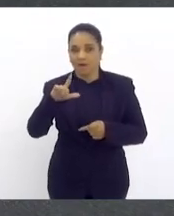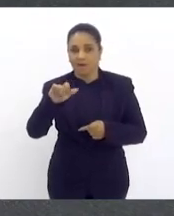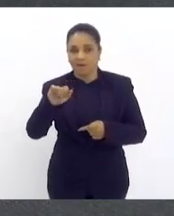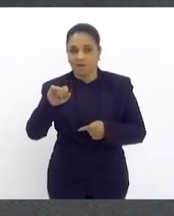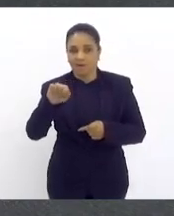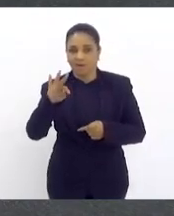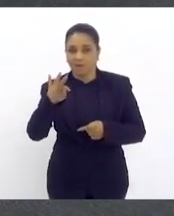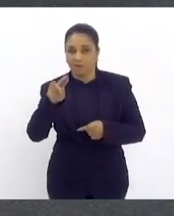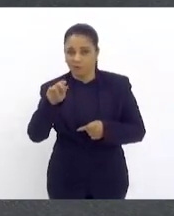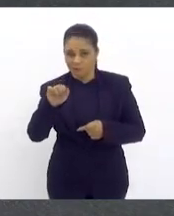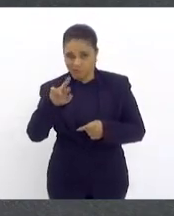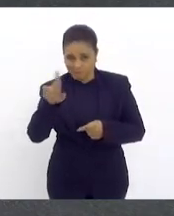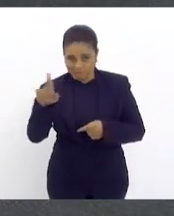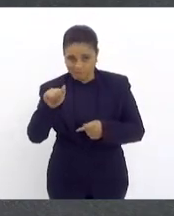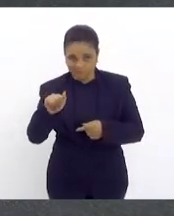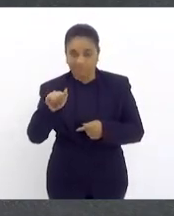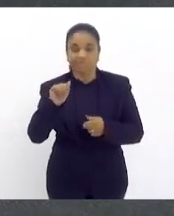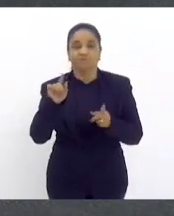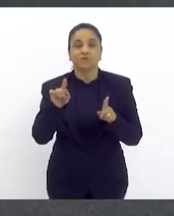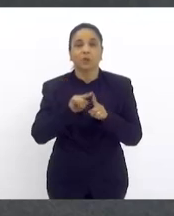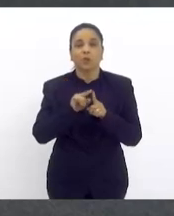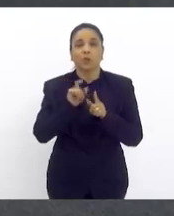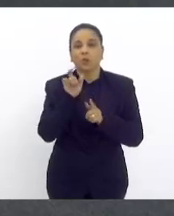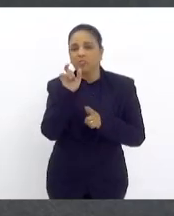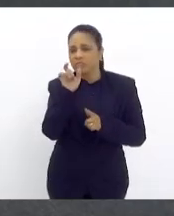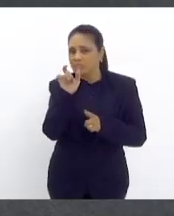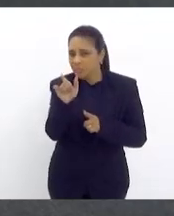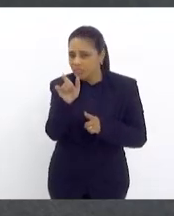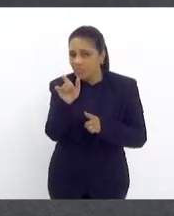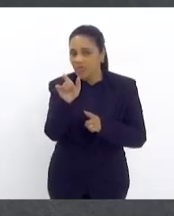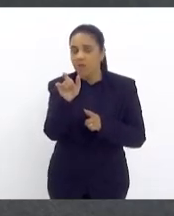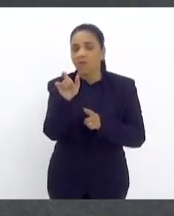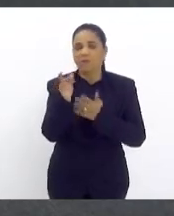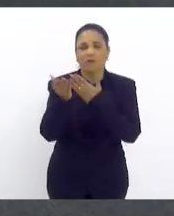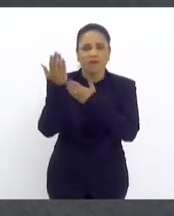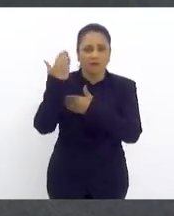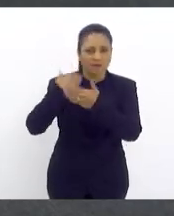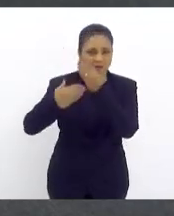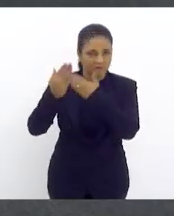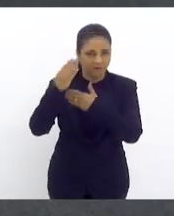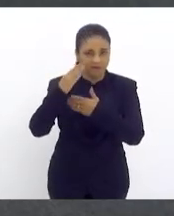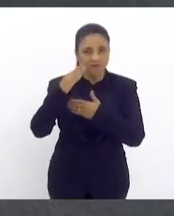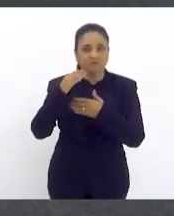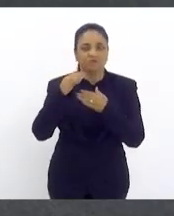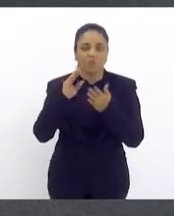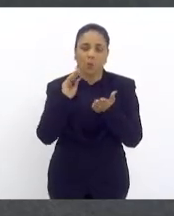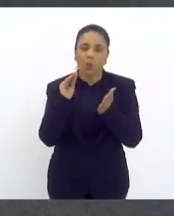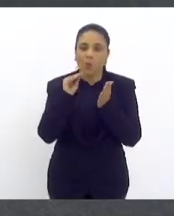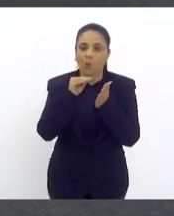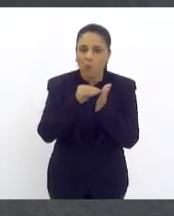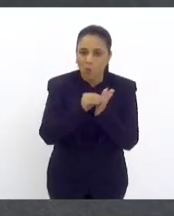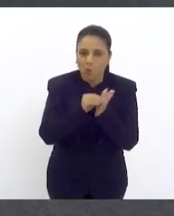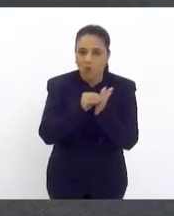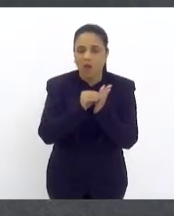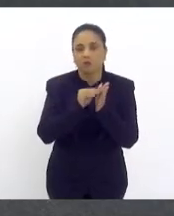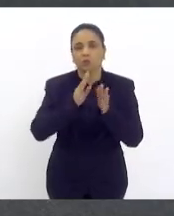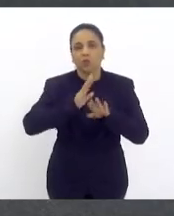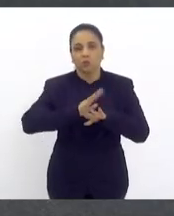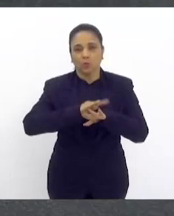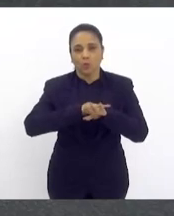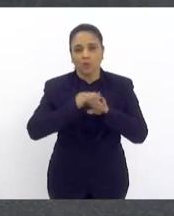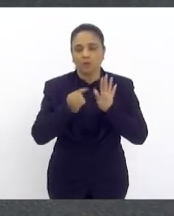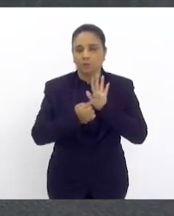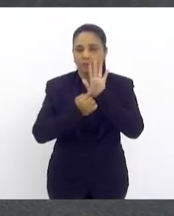que é o termo utilizado na época foi o termo colocado exatamente no momento da